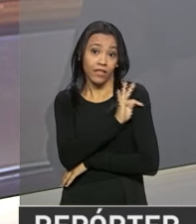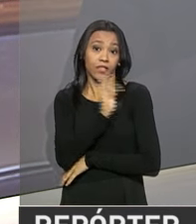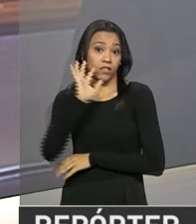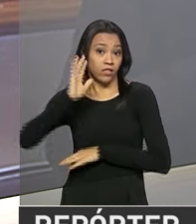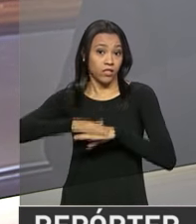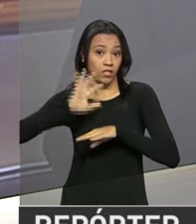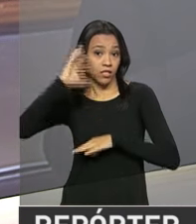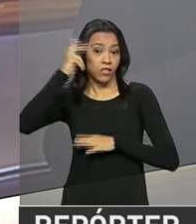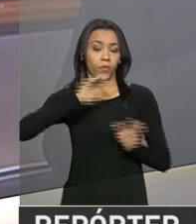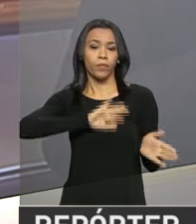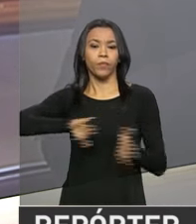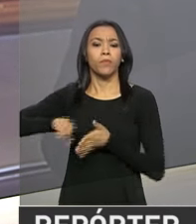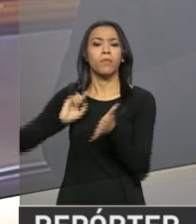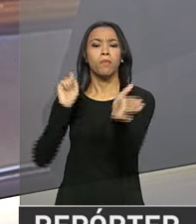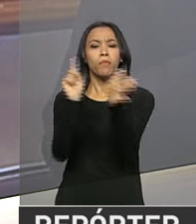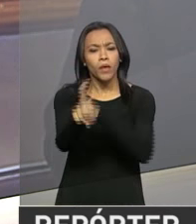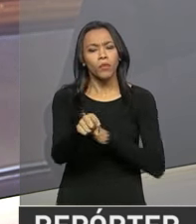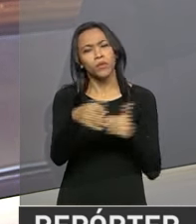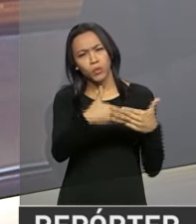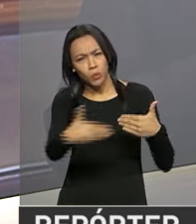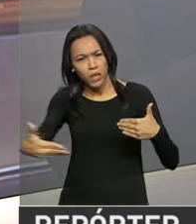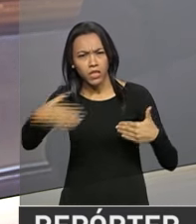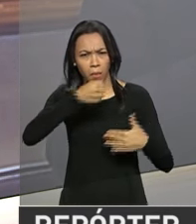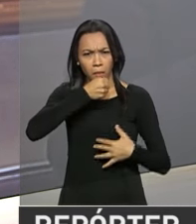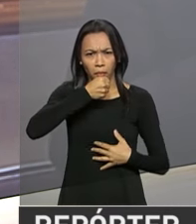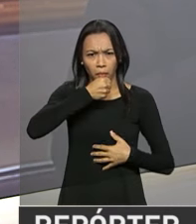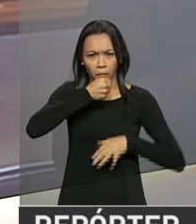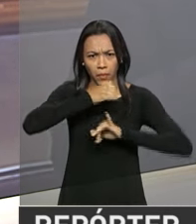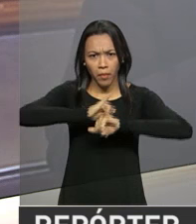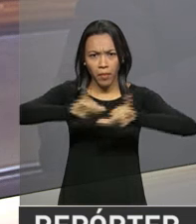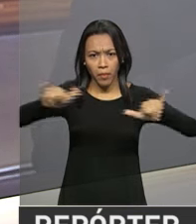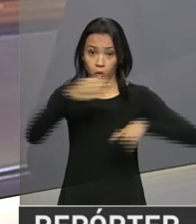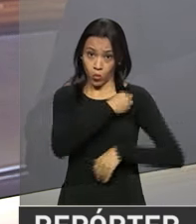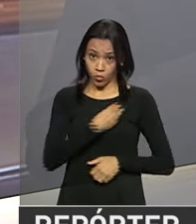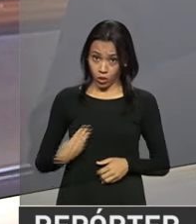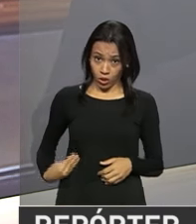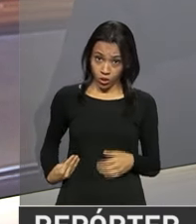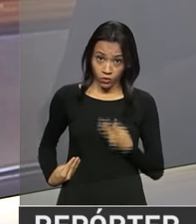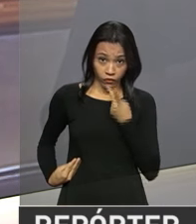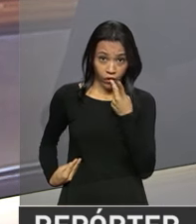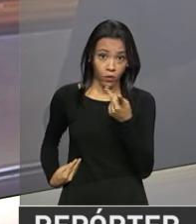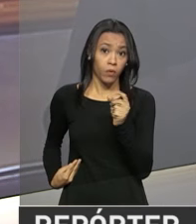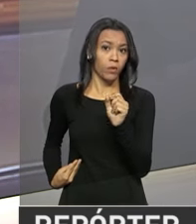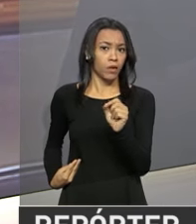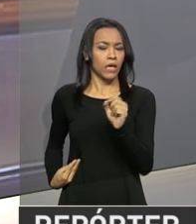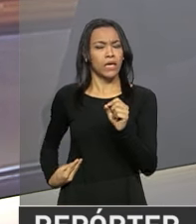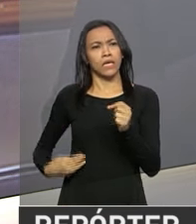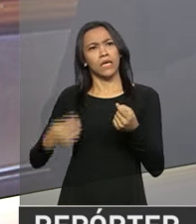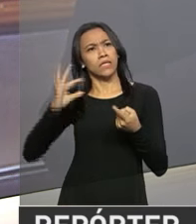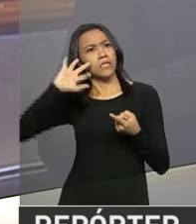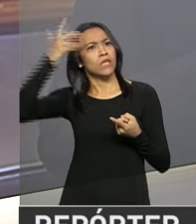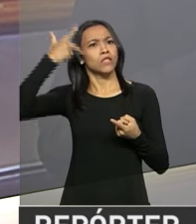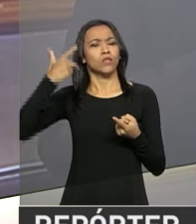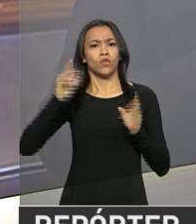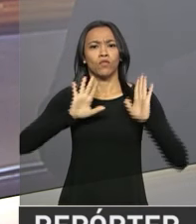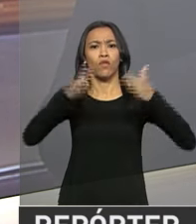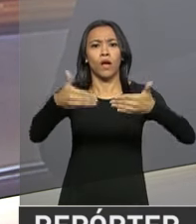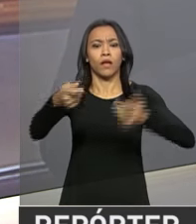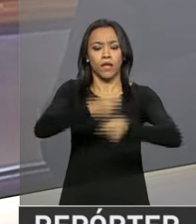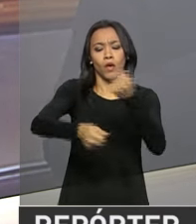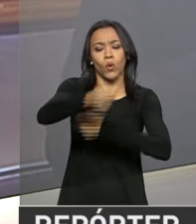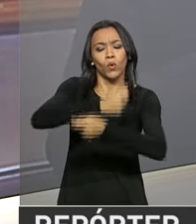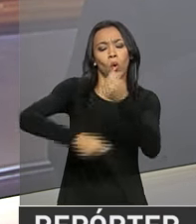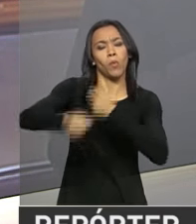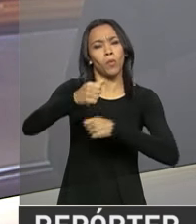eu te perguntar, durante essa entrevista, esse anúncio, o ministro da Fazenda disse que as decisões econômicas devem ser tomadas com